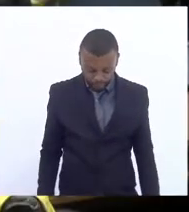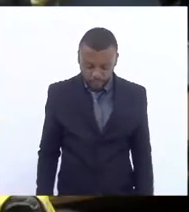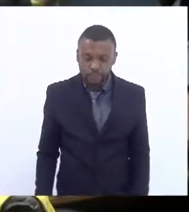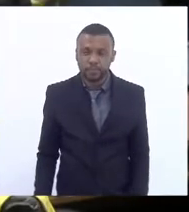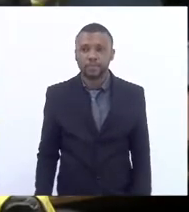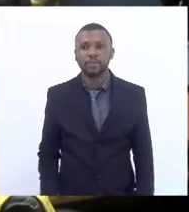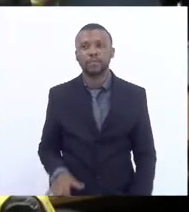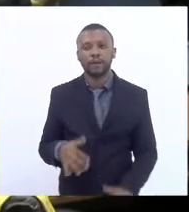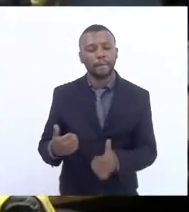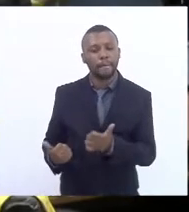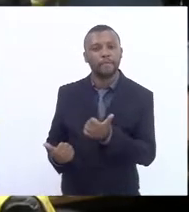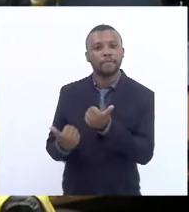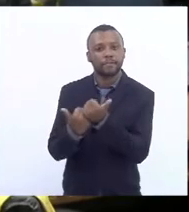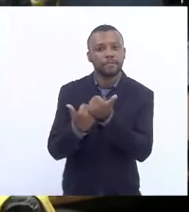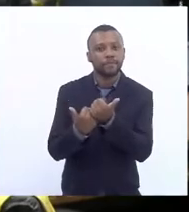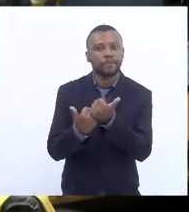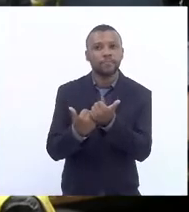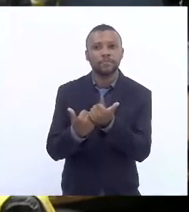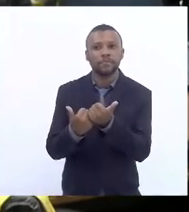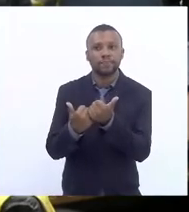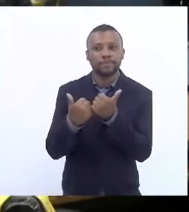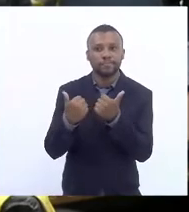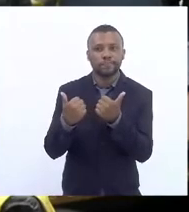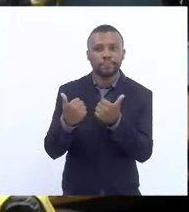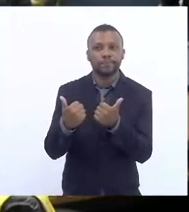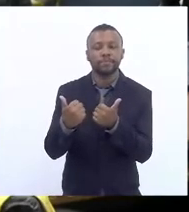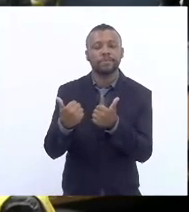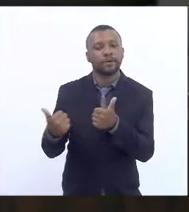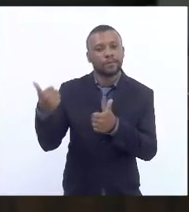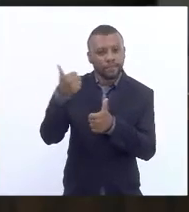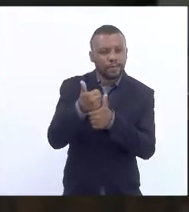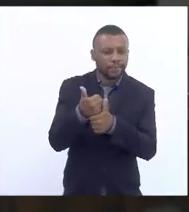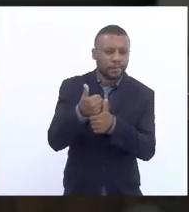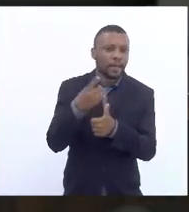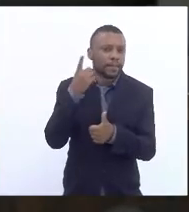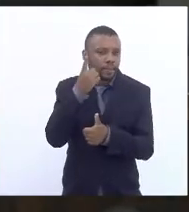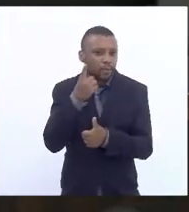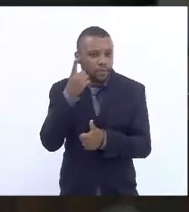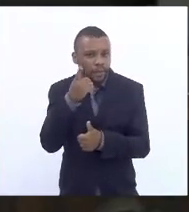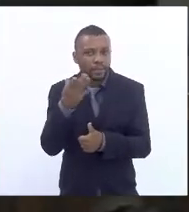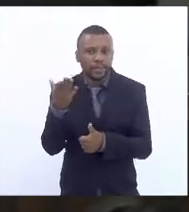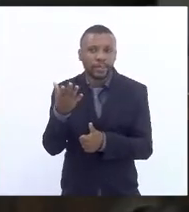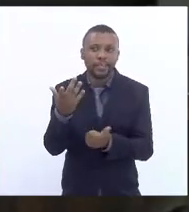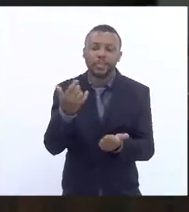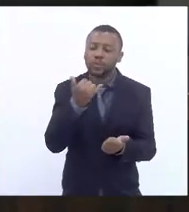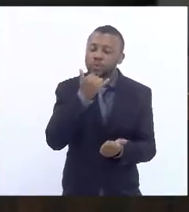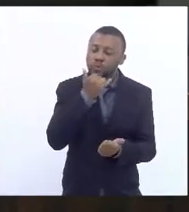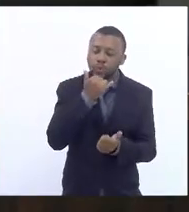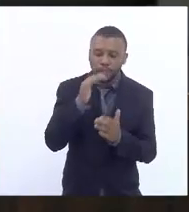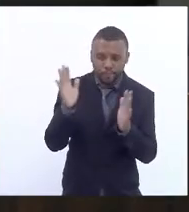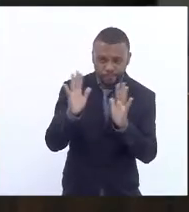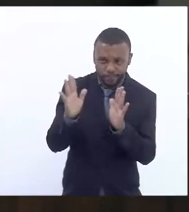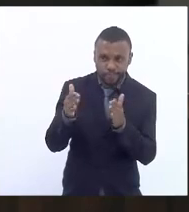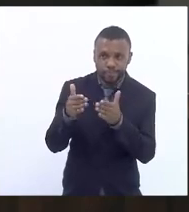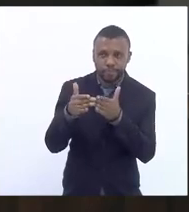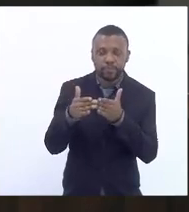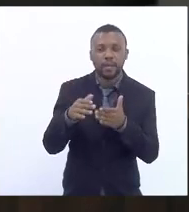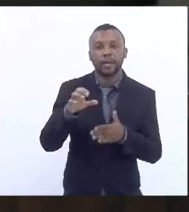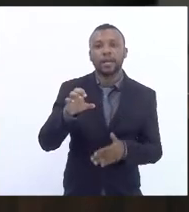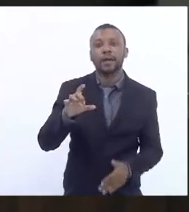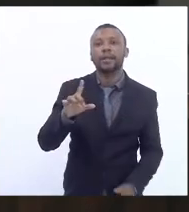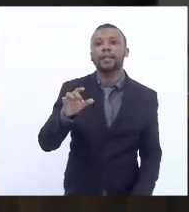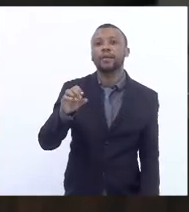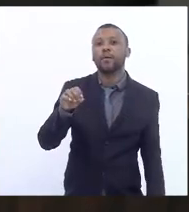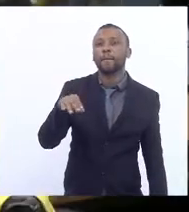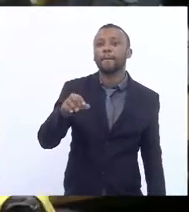Parecer favorável. Parecer. Então, fica convocada a deputada... Não, deputado, desculpe, deputada senhora. Deputado Leomar Coelho, está aqui